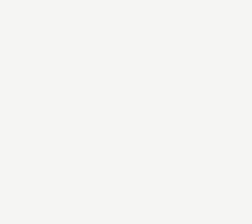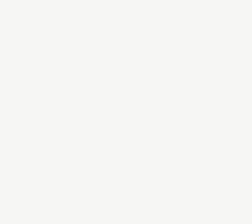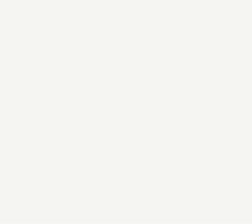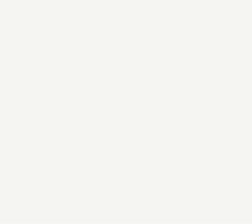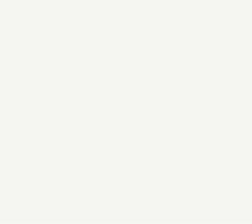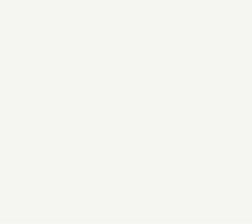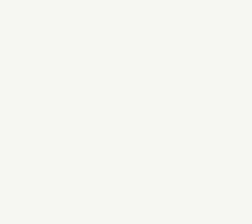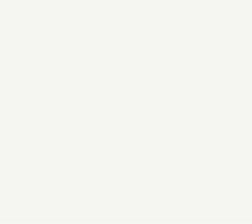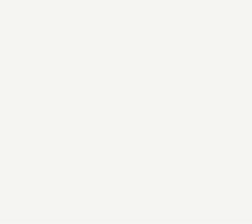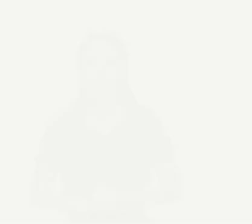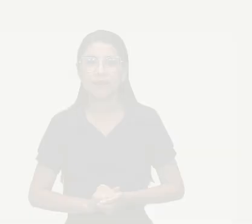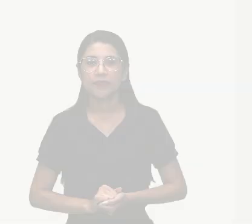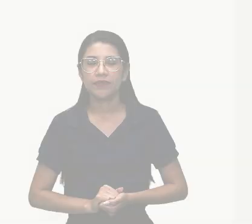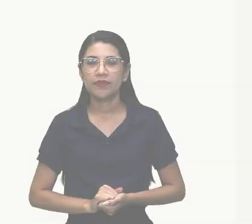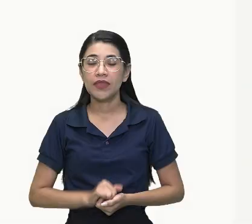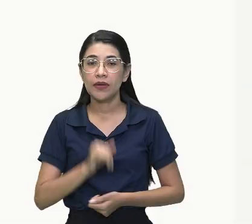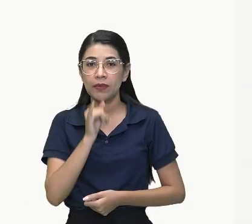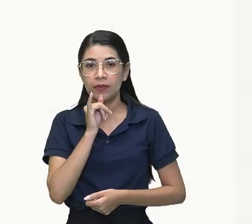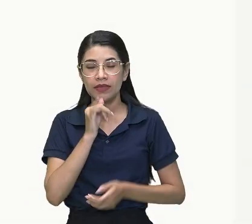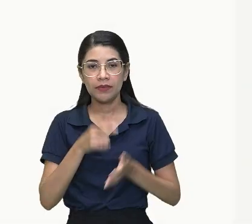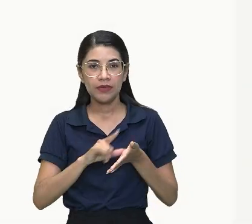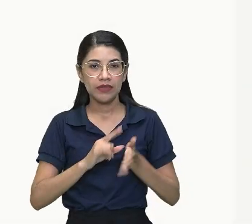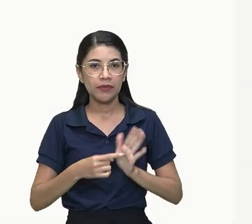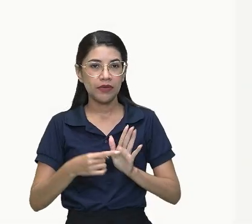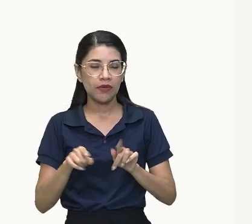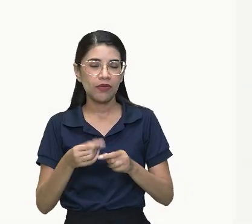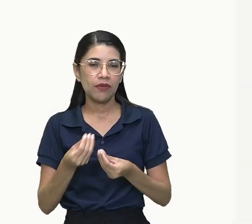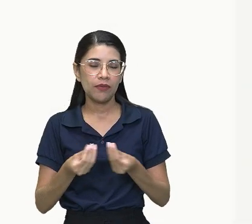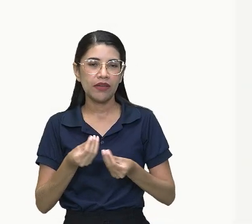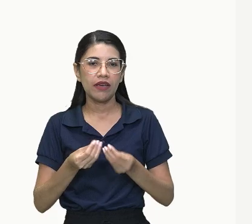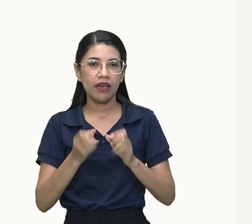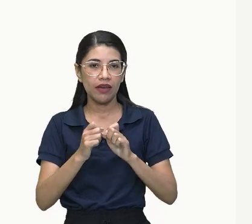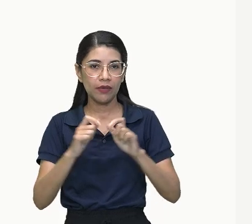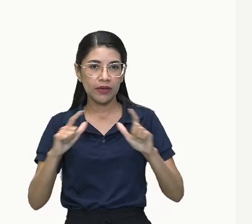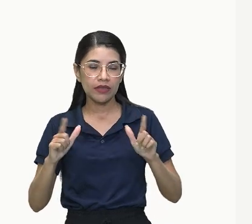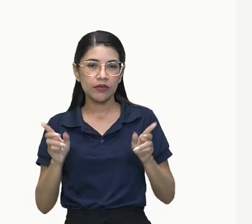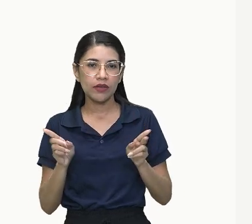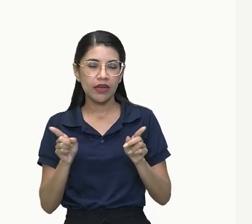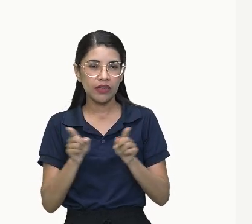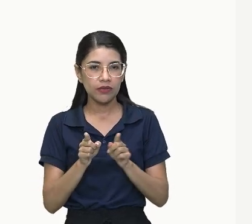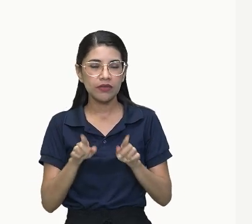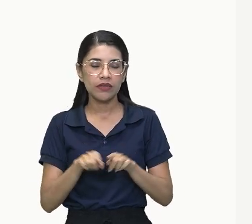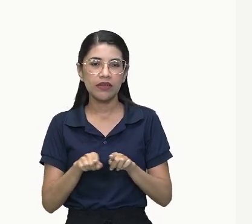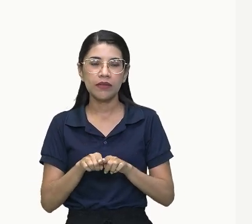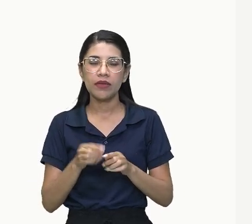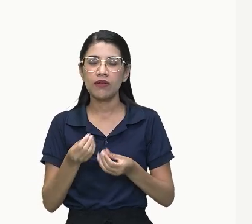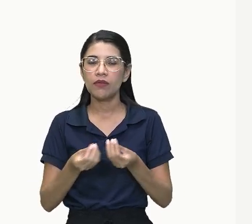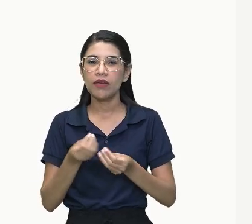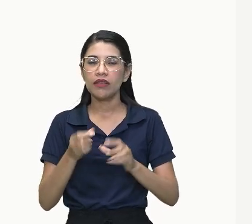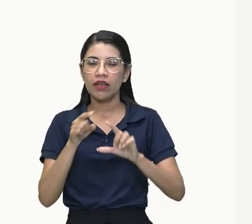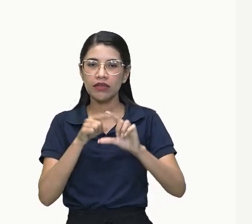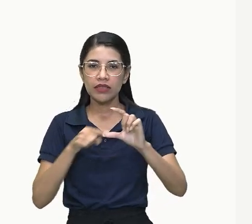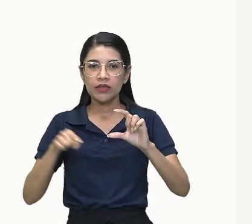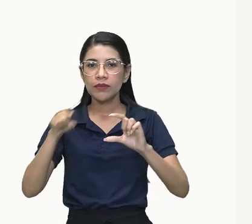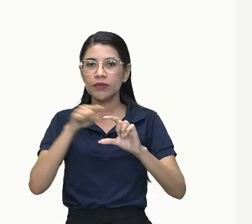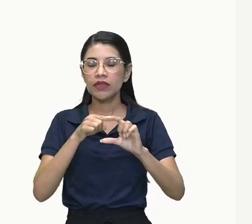a equação reduzida. Como é que fica a equação reduzida para essa circunferência? Vamos reescrever aqui, ó.